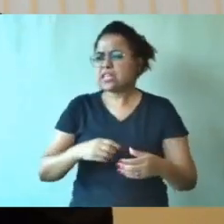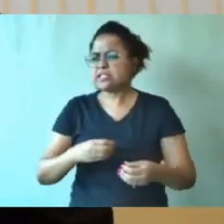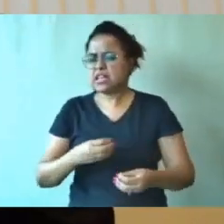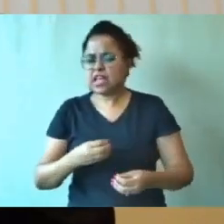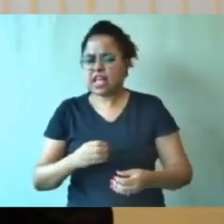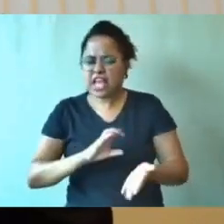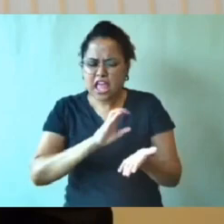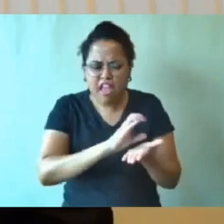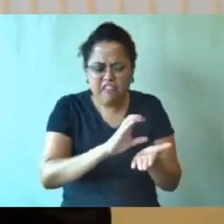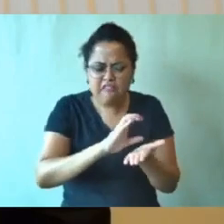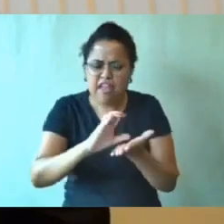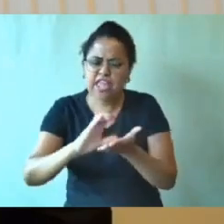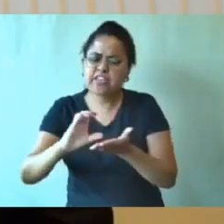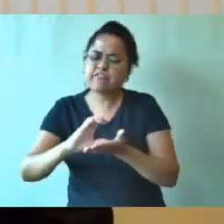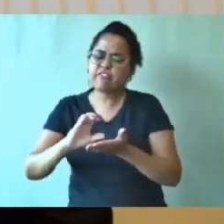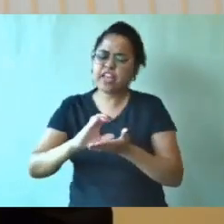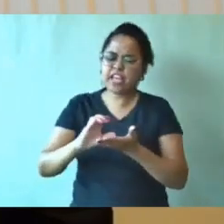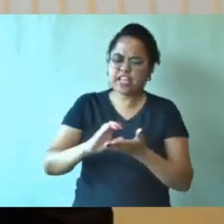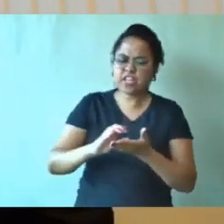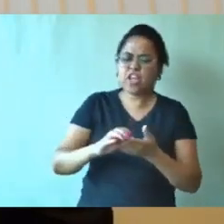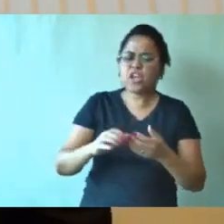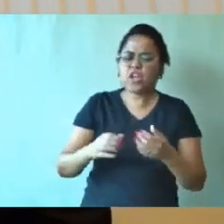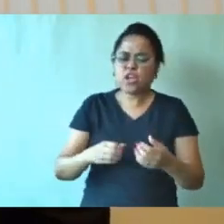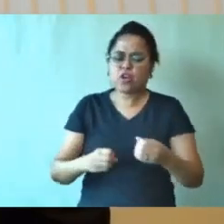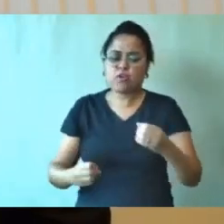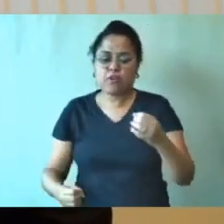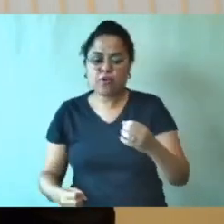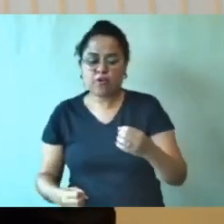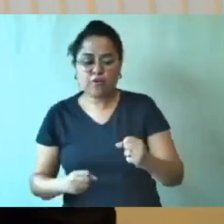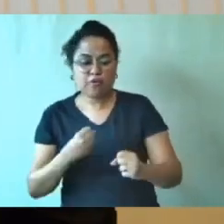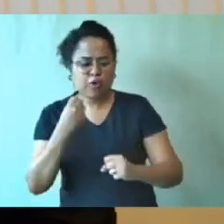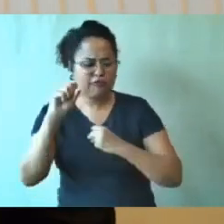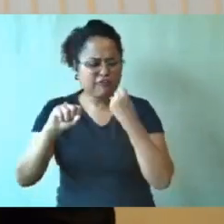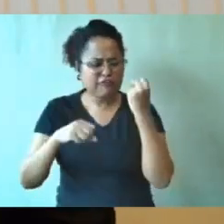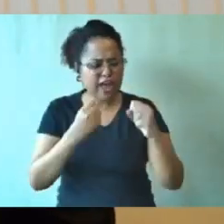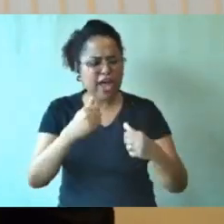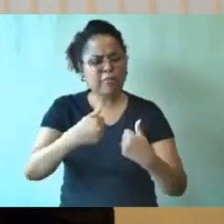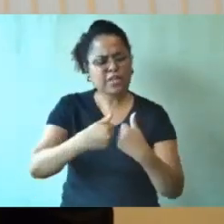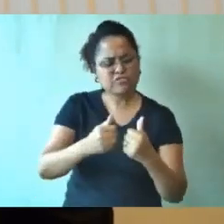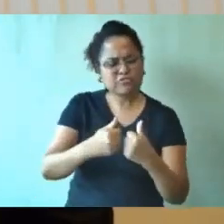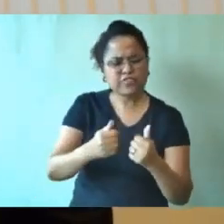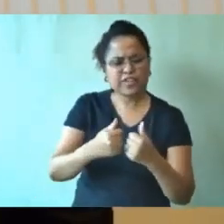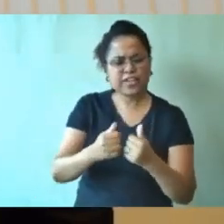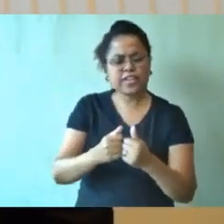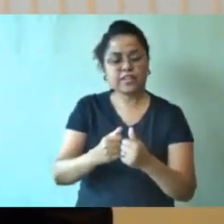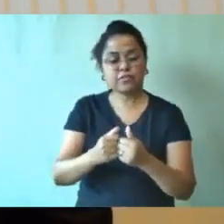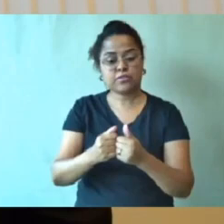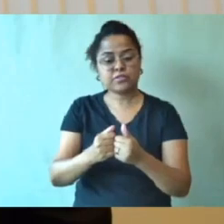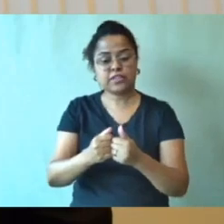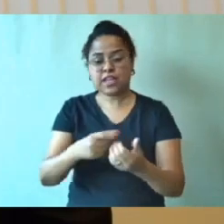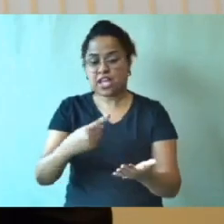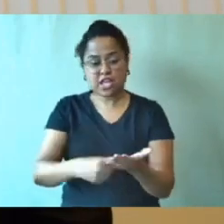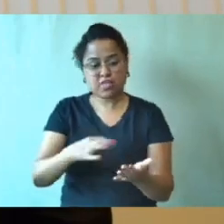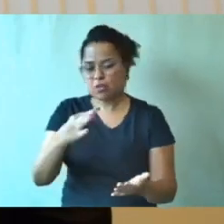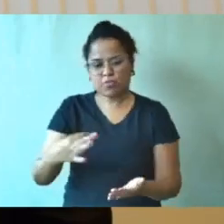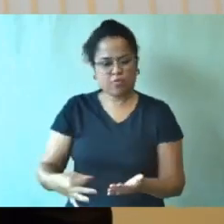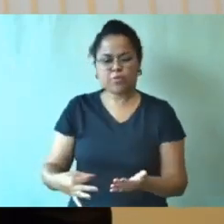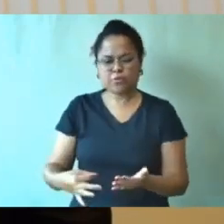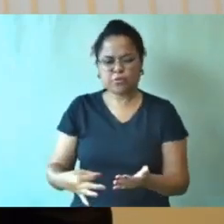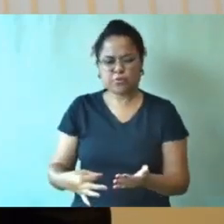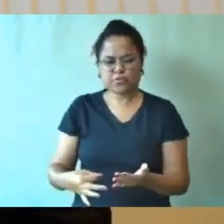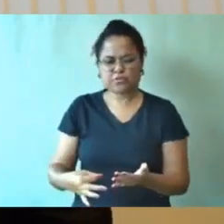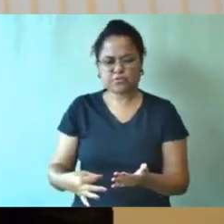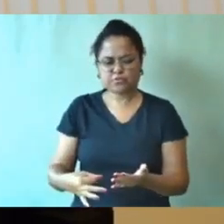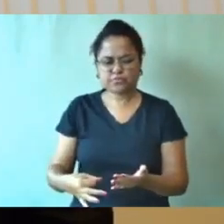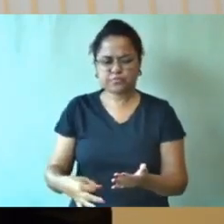fornecedores, com fabricantes de veículos, depois não tem recurso para pagar. Então, põe a gente feito louco. Então, nós não tivemos. Aí,